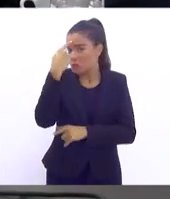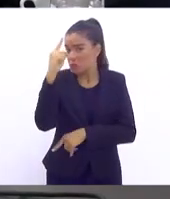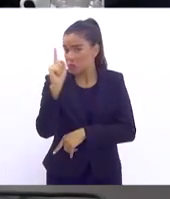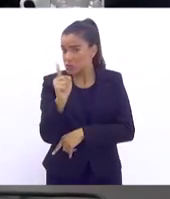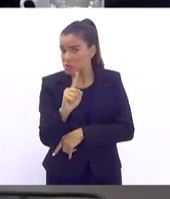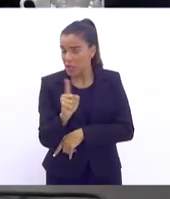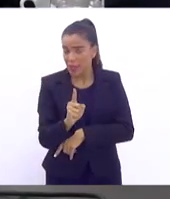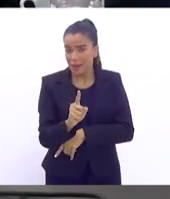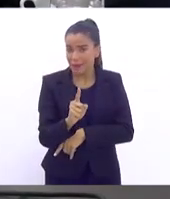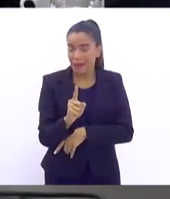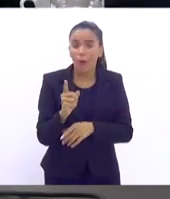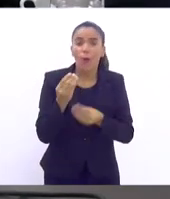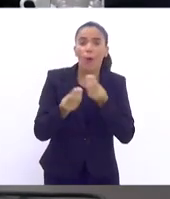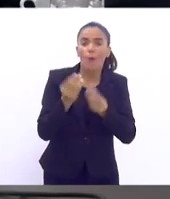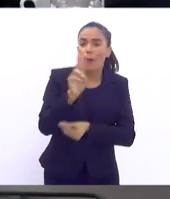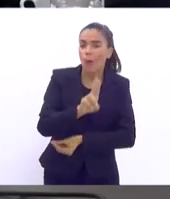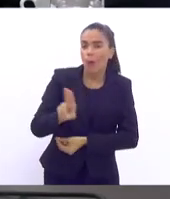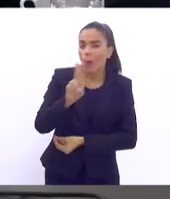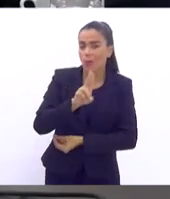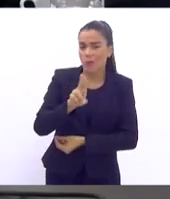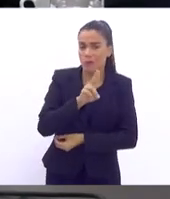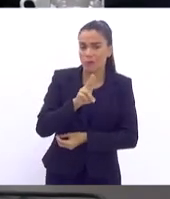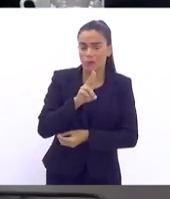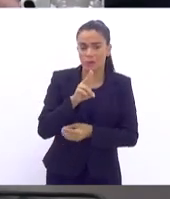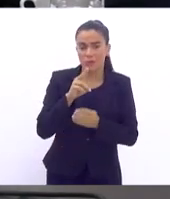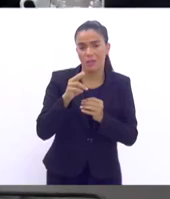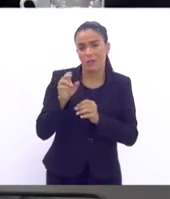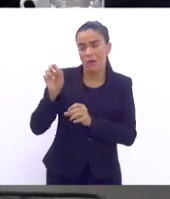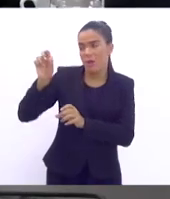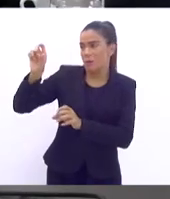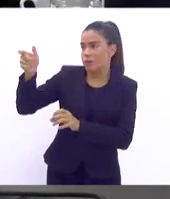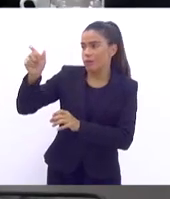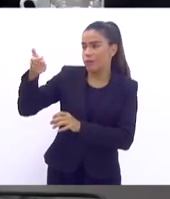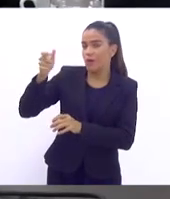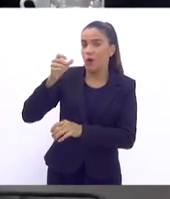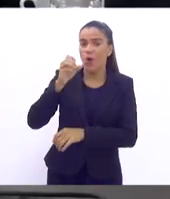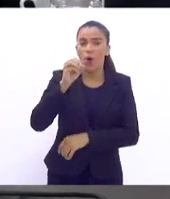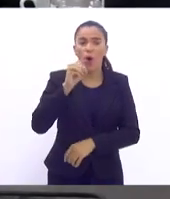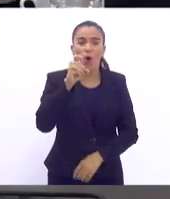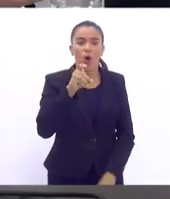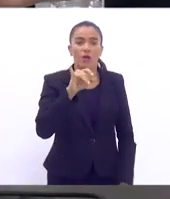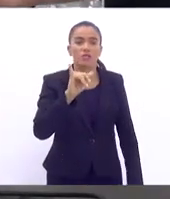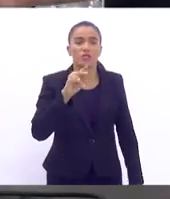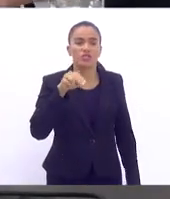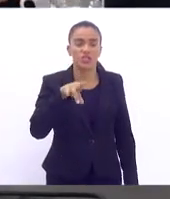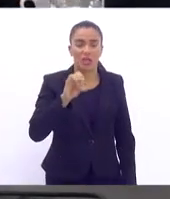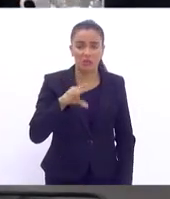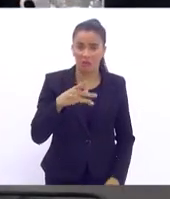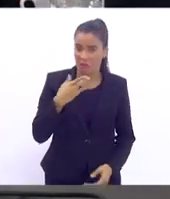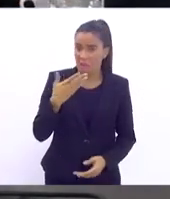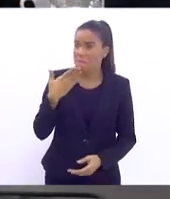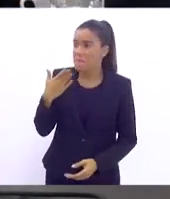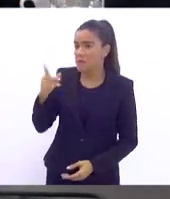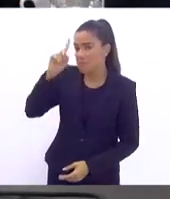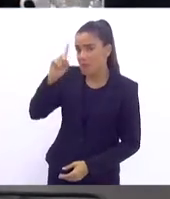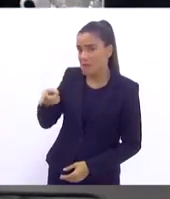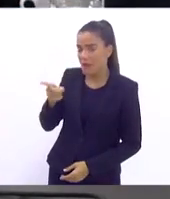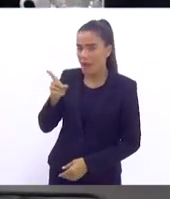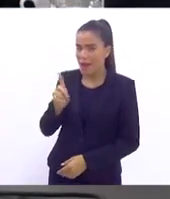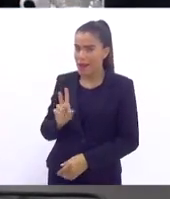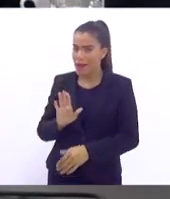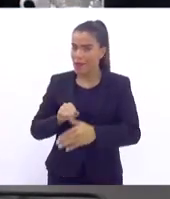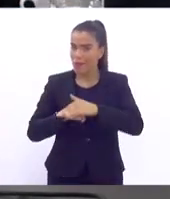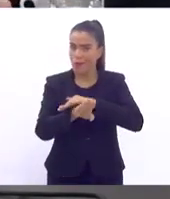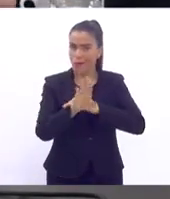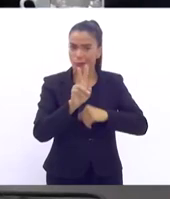extensa na utilização de oxigênio uma vez que a gente força o administrador a manter uma reserva de oxigênio qualquer outro